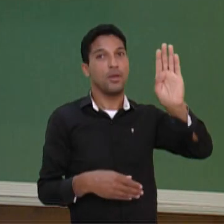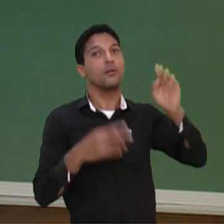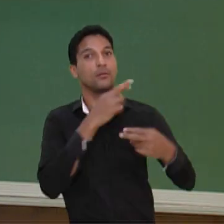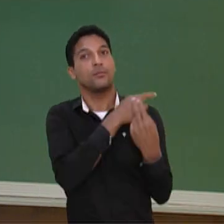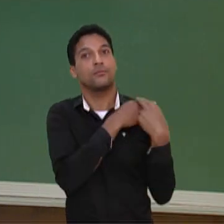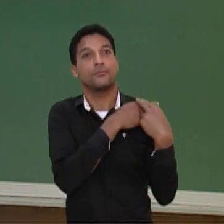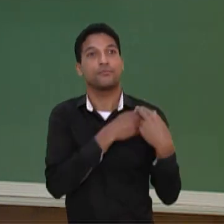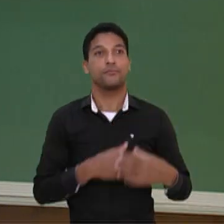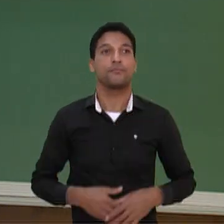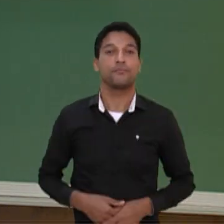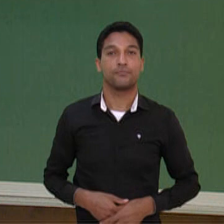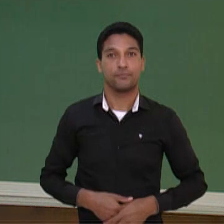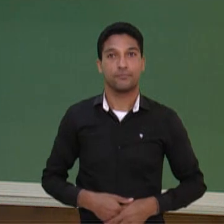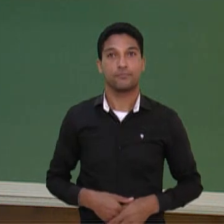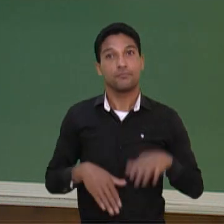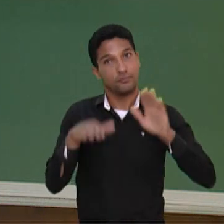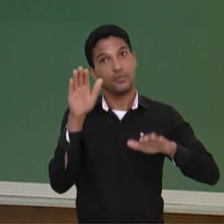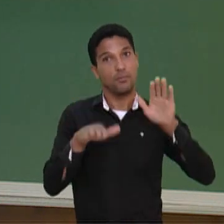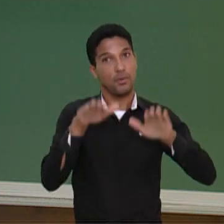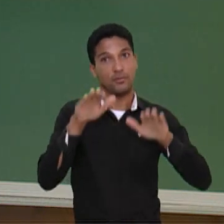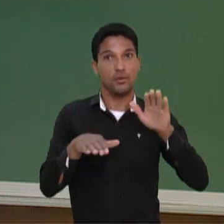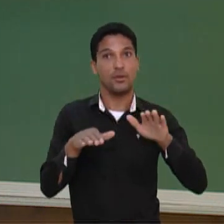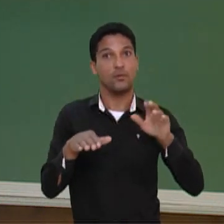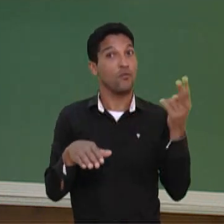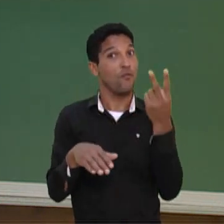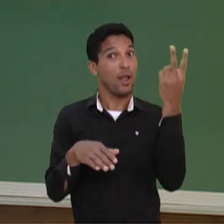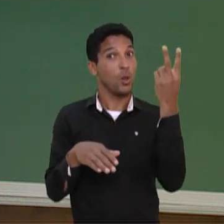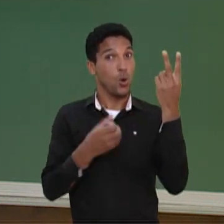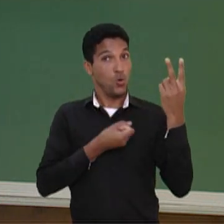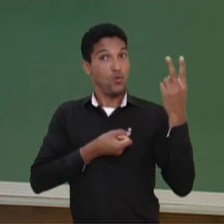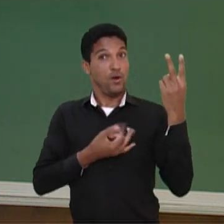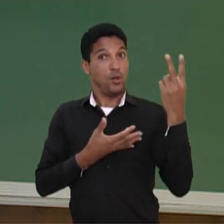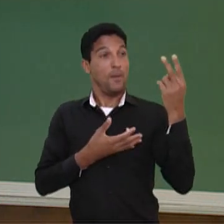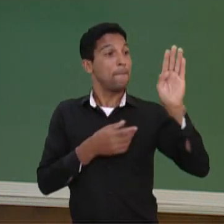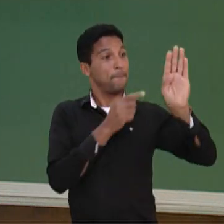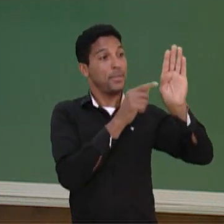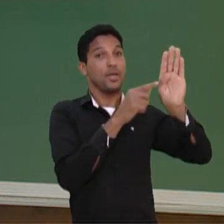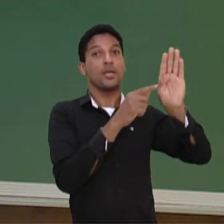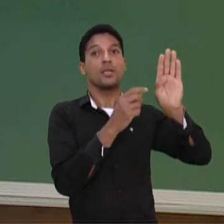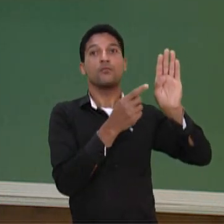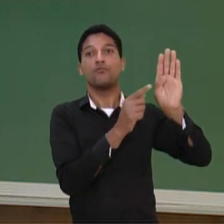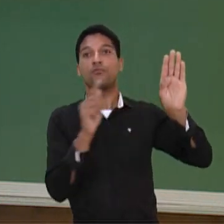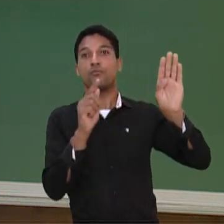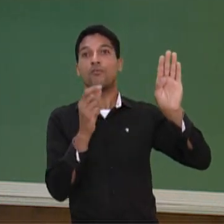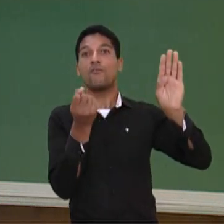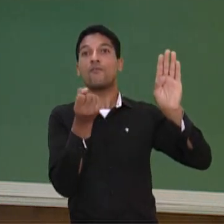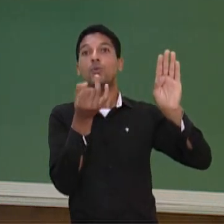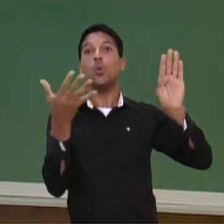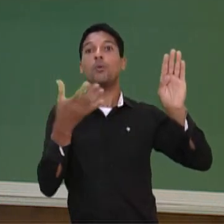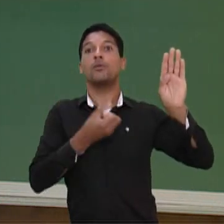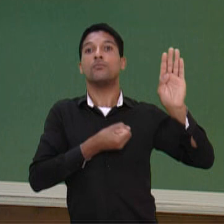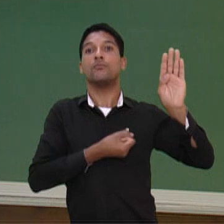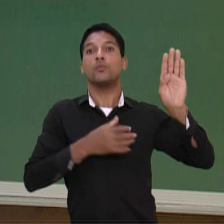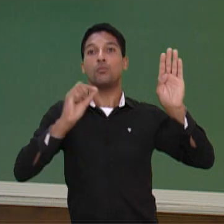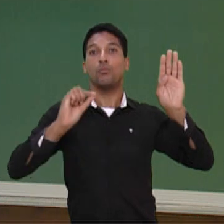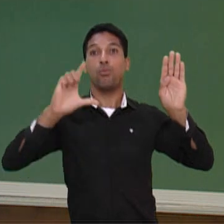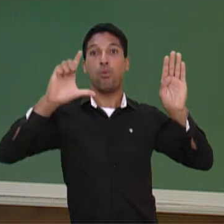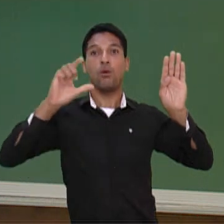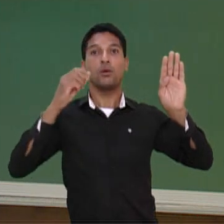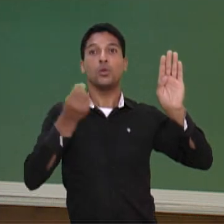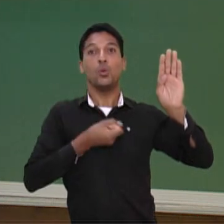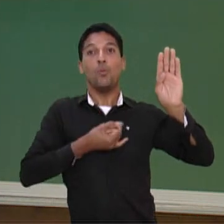ó, dependendo do valor de b, eu vou dizer, ó, a parábola vai cortar y nesse